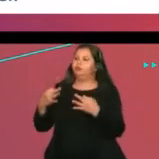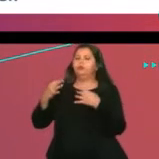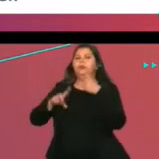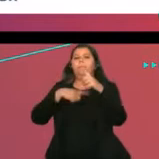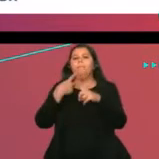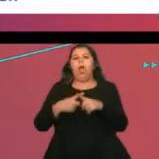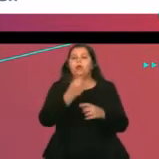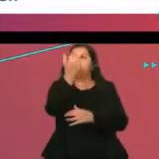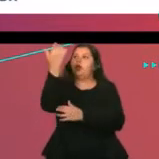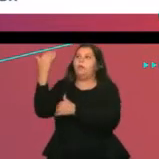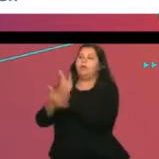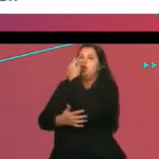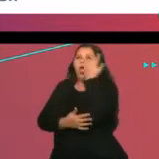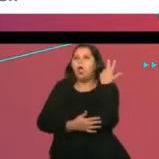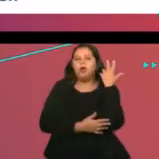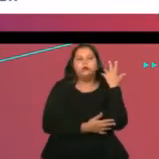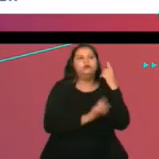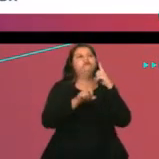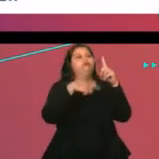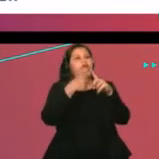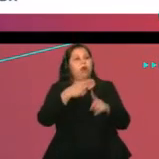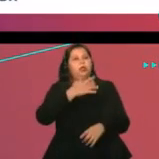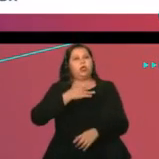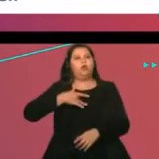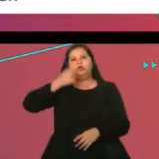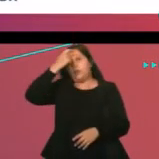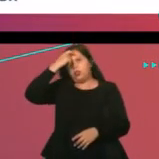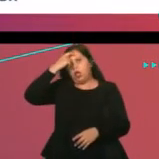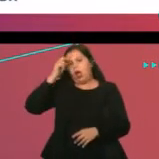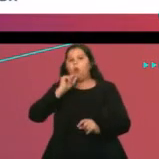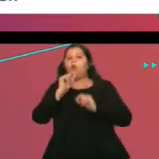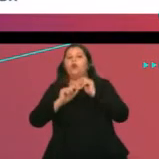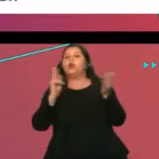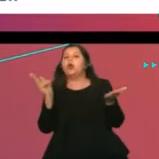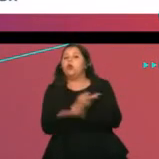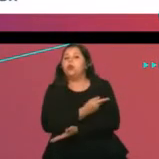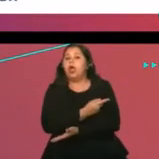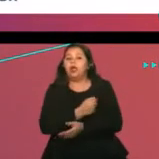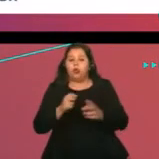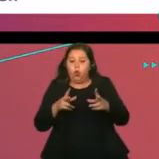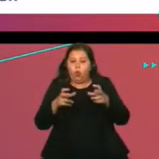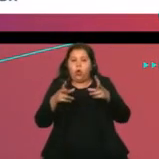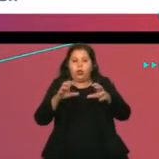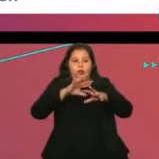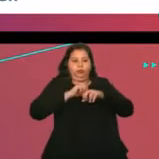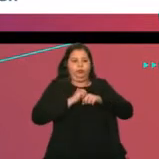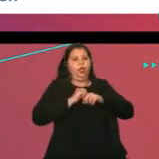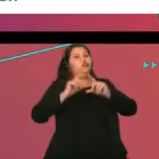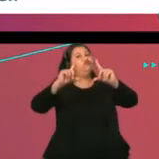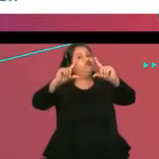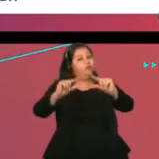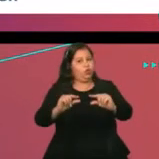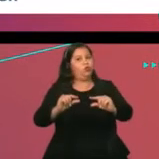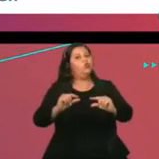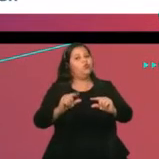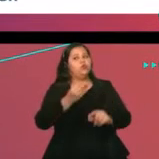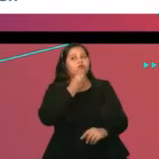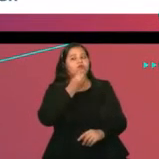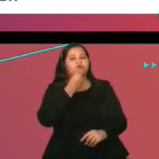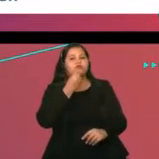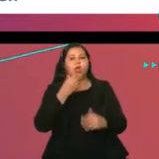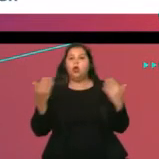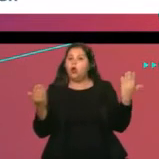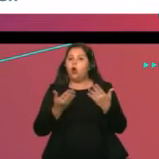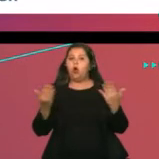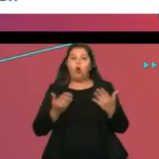mental vão fazer com as suas chances de ter câncer de no Hoje em dia o câncer já passou as